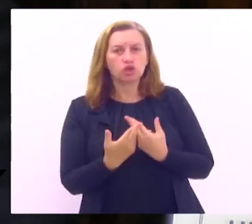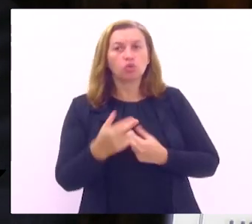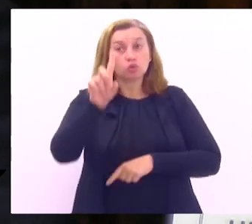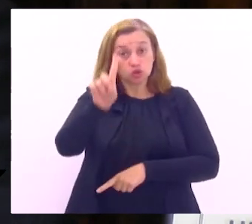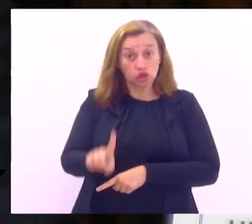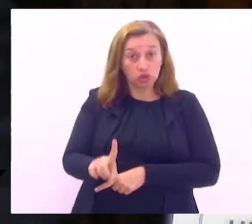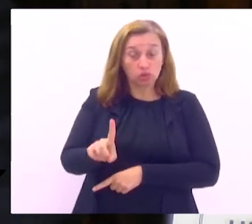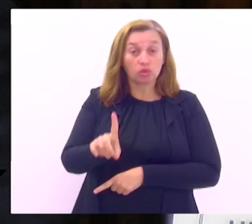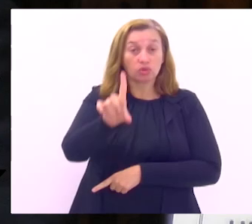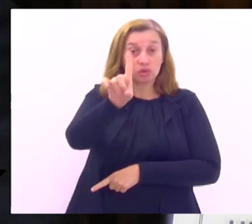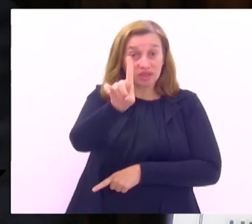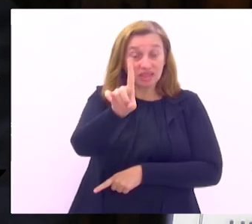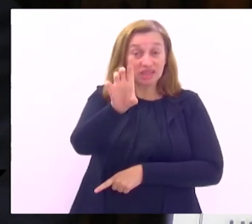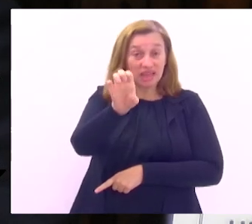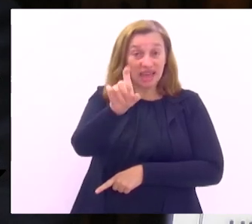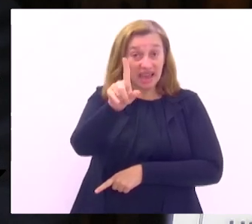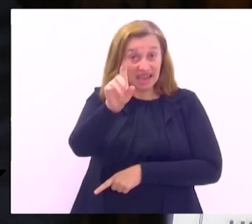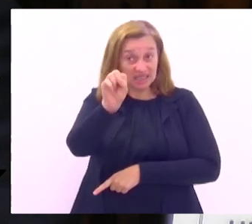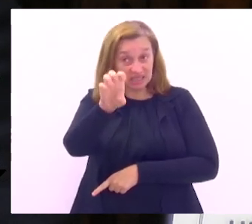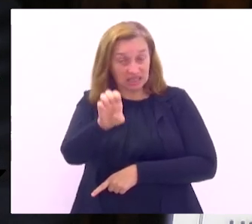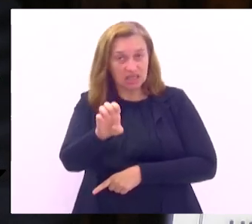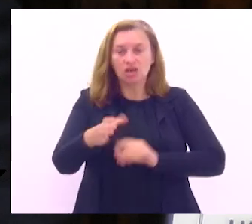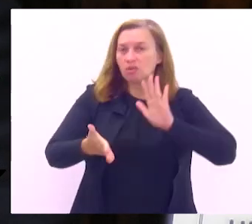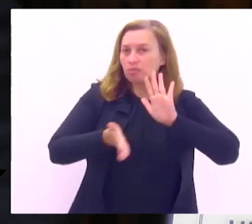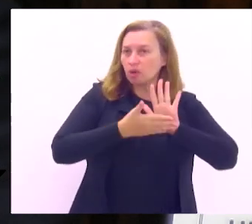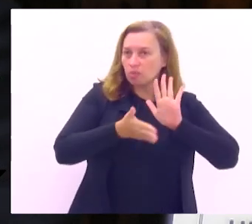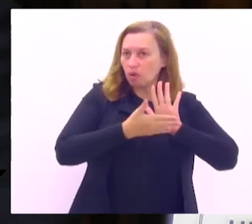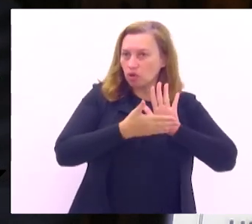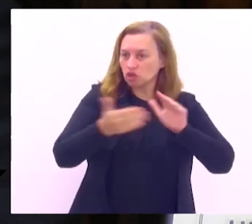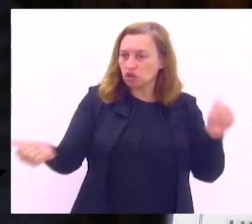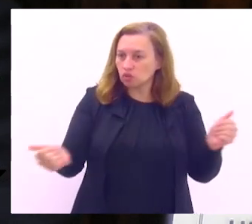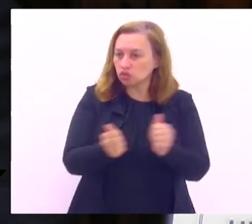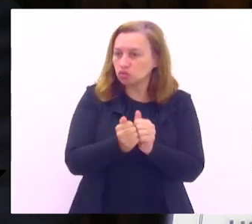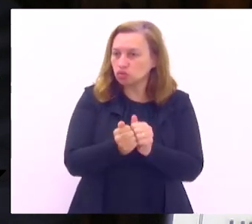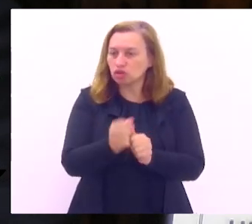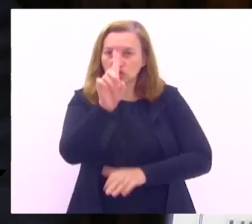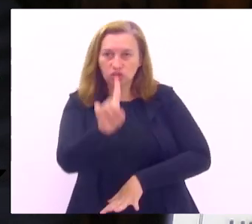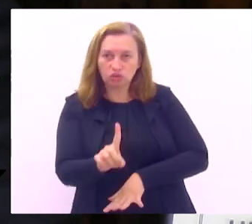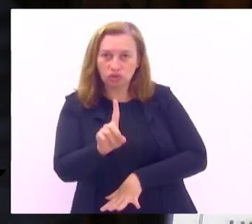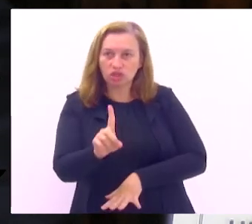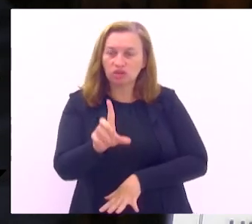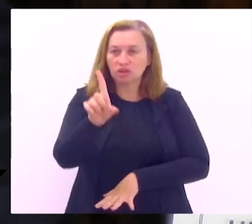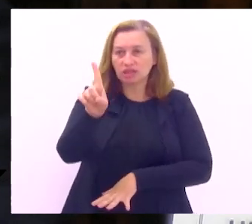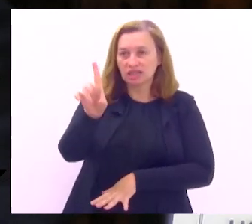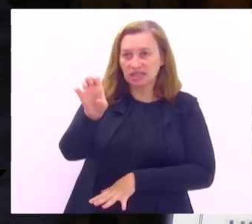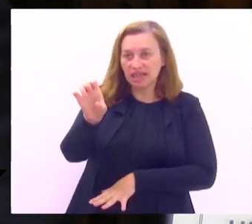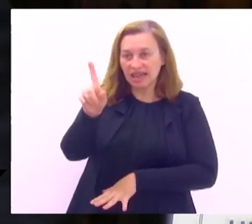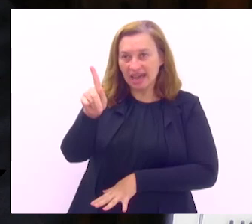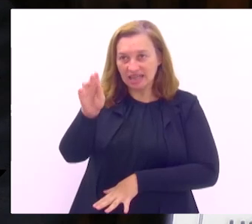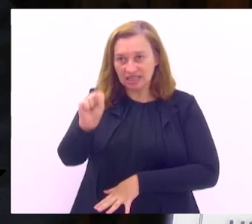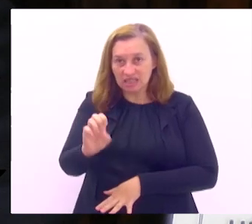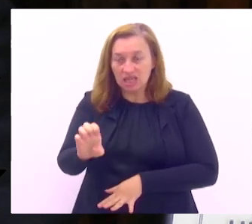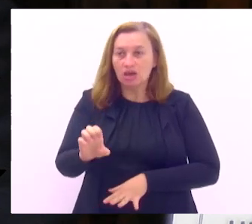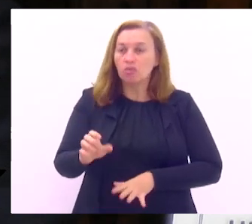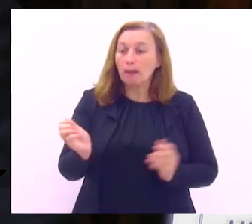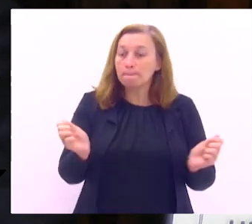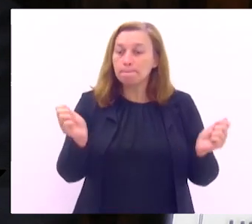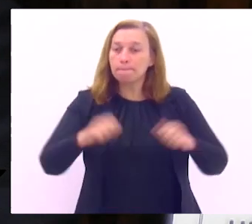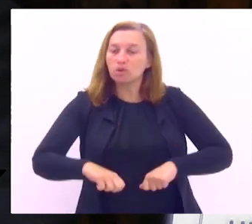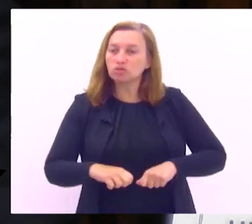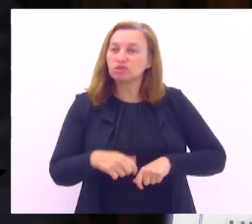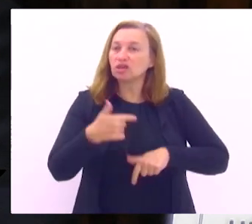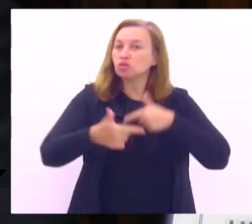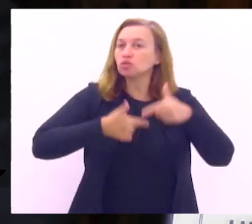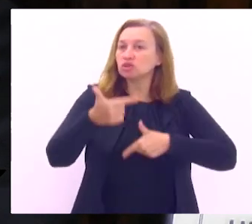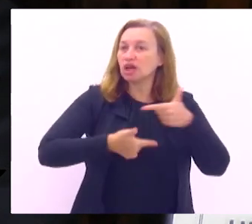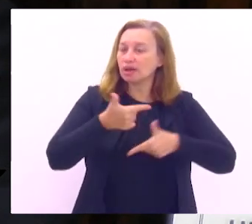propostas que foi colocada ali junto à diretoria do Degase era a possibilidade de um trabalho